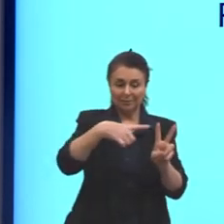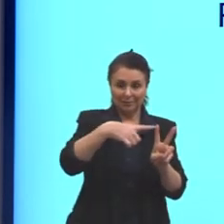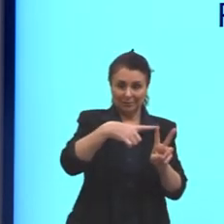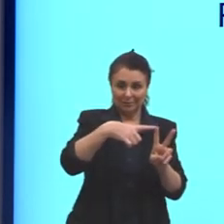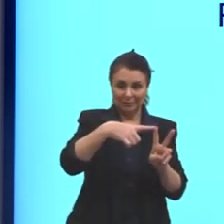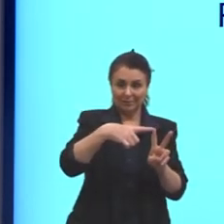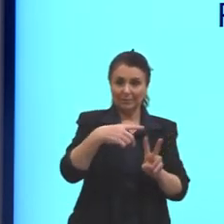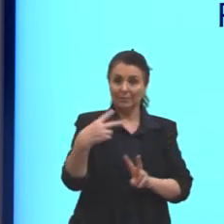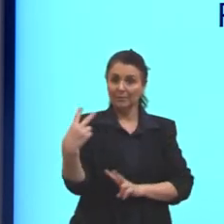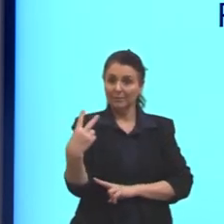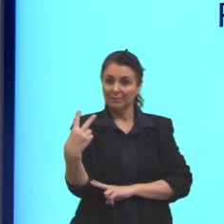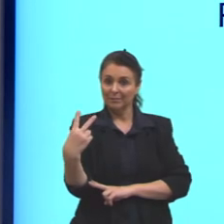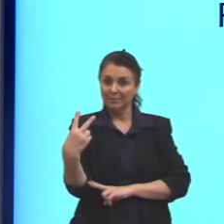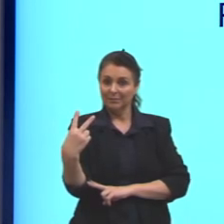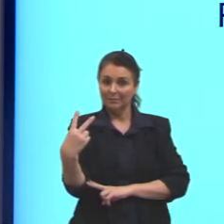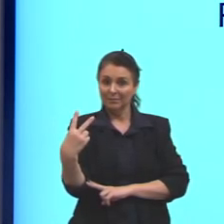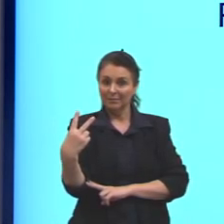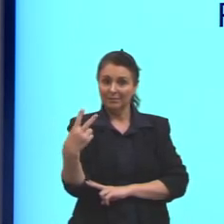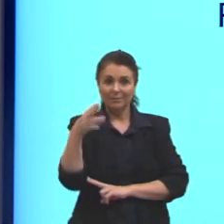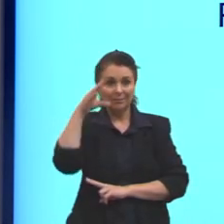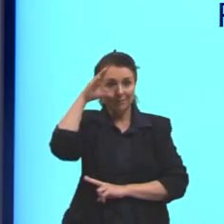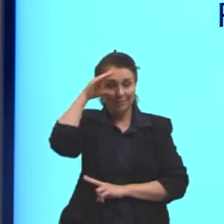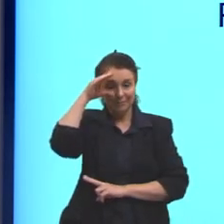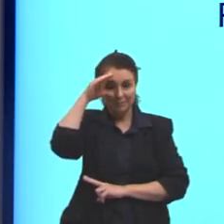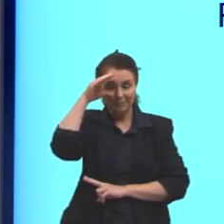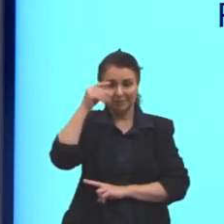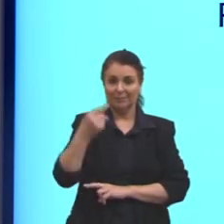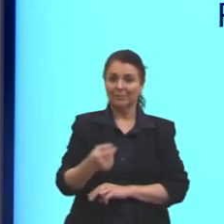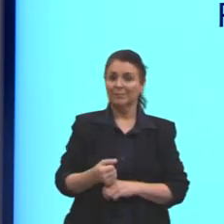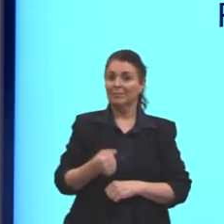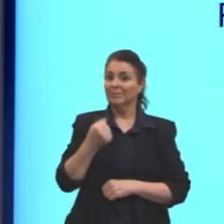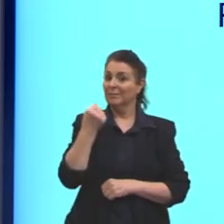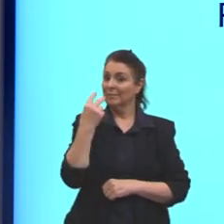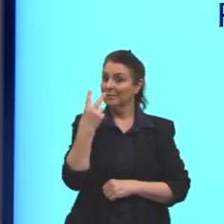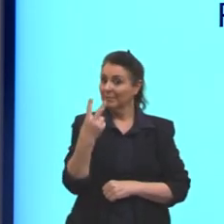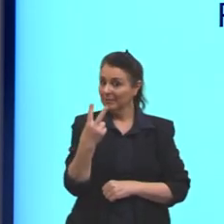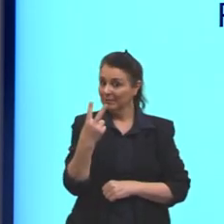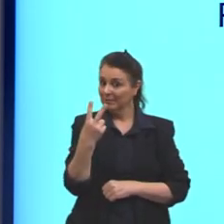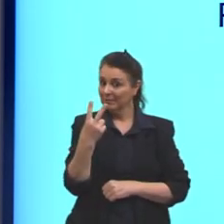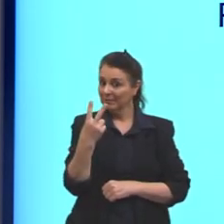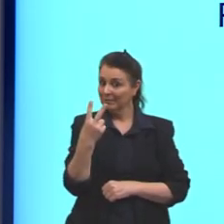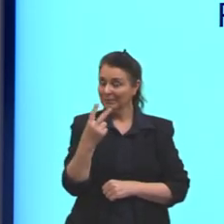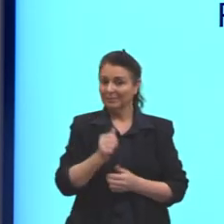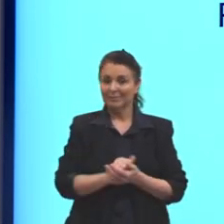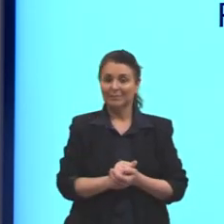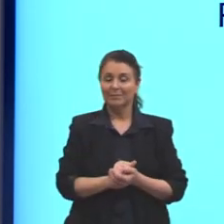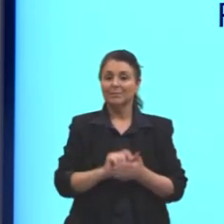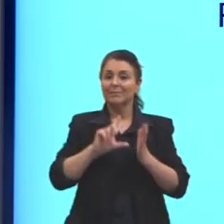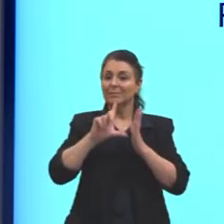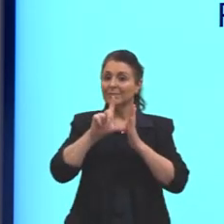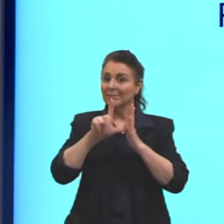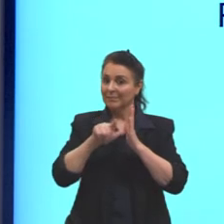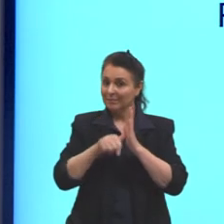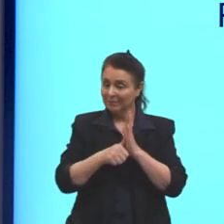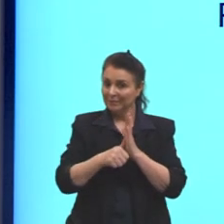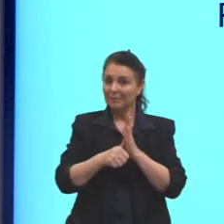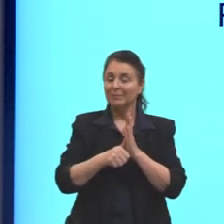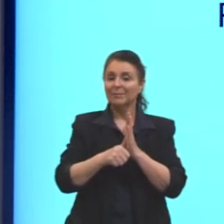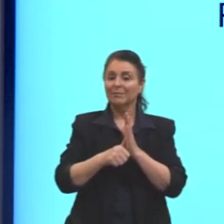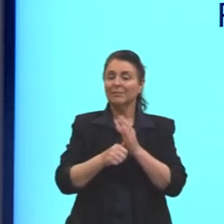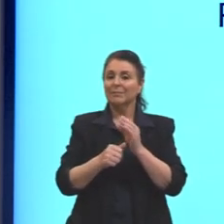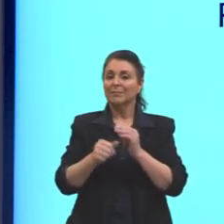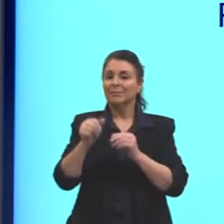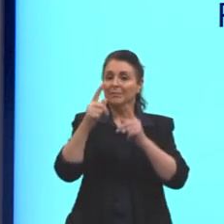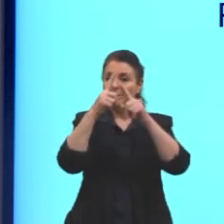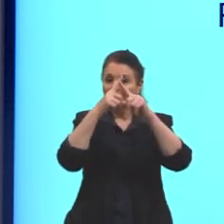dos dois termos né Observe que aqui nós temos somente dois termos e depois então escrever o